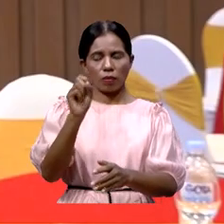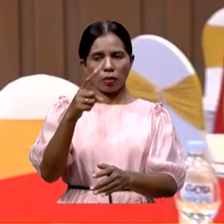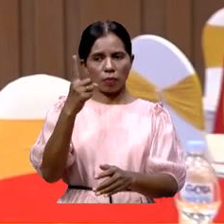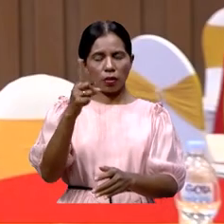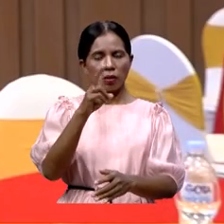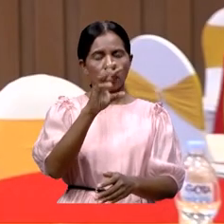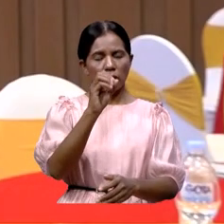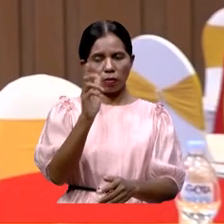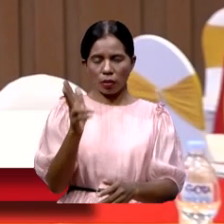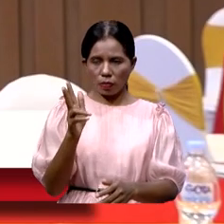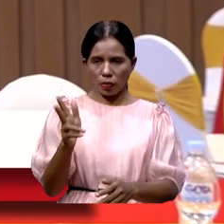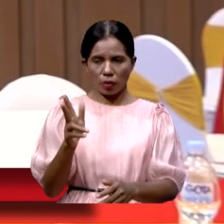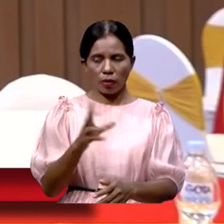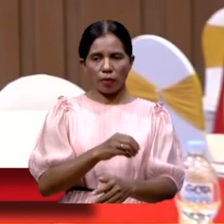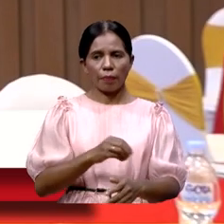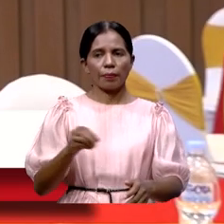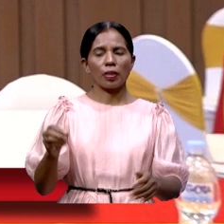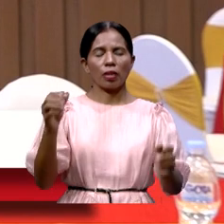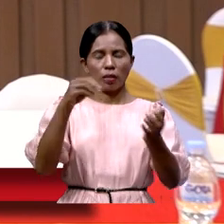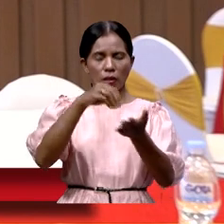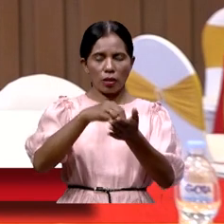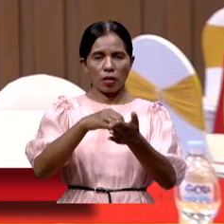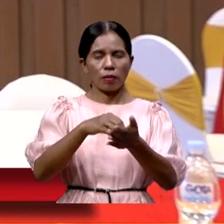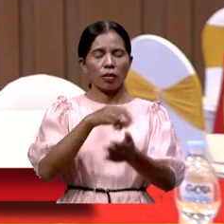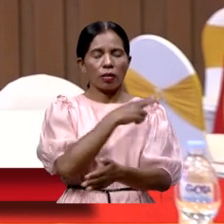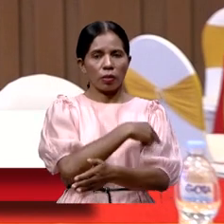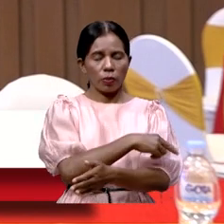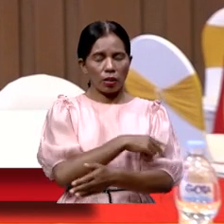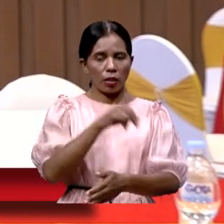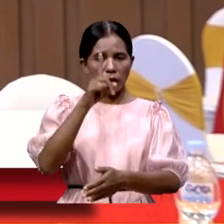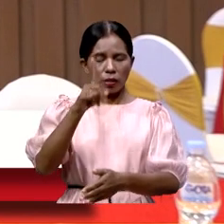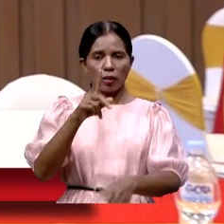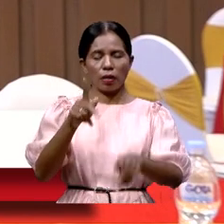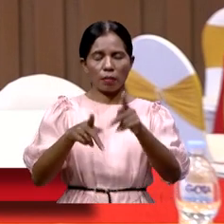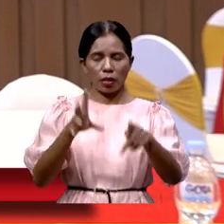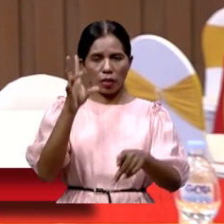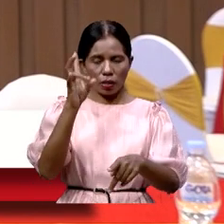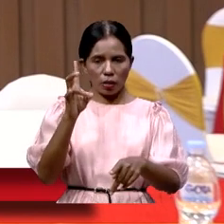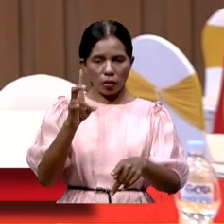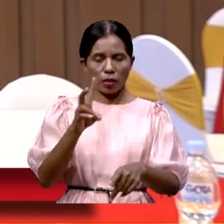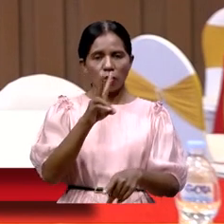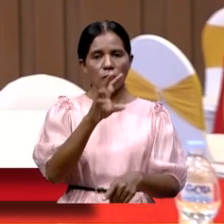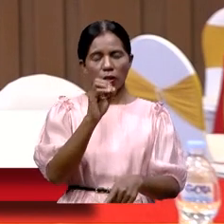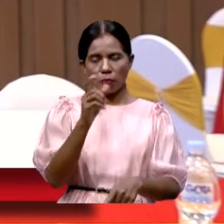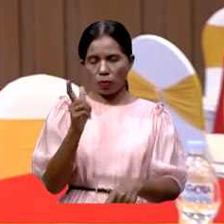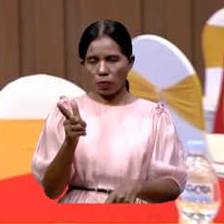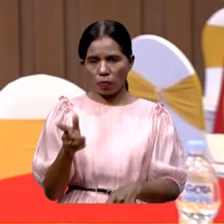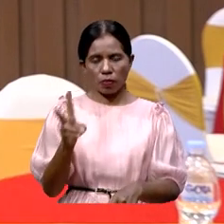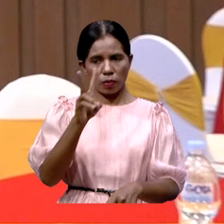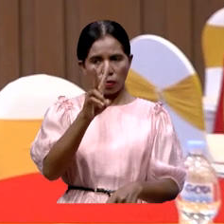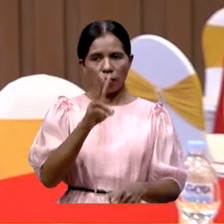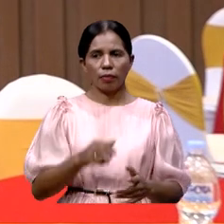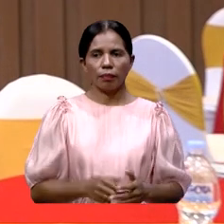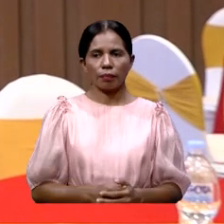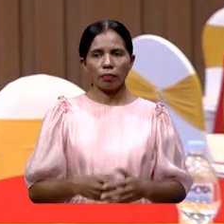2011-2030. Né, 7 pessoas para a postura saúde, mas depois de 2022,